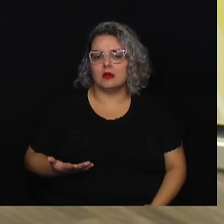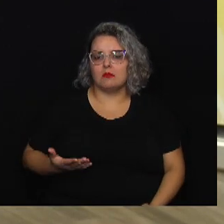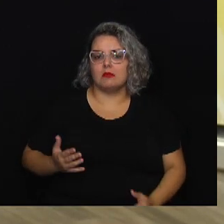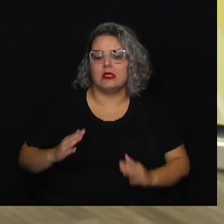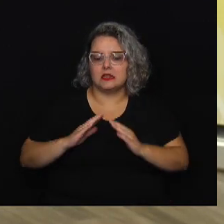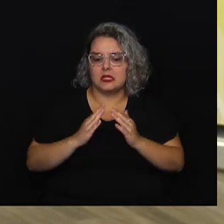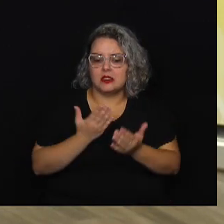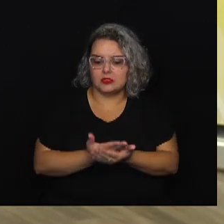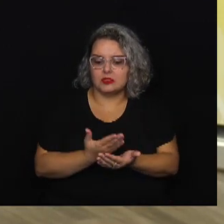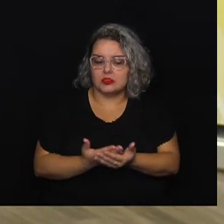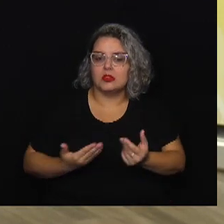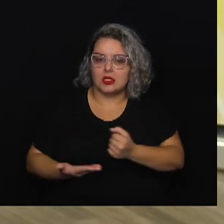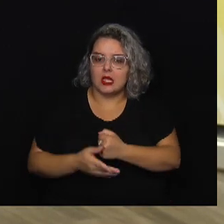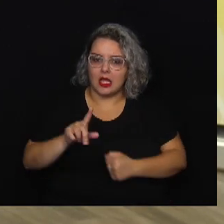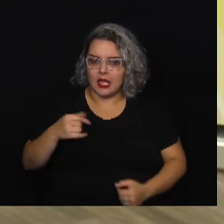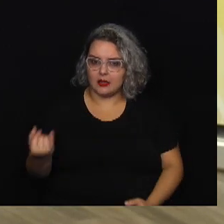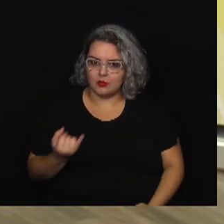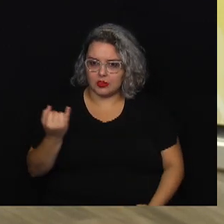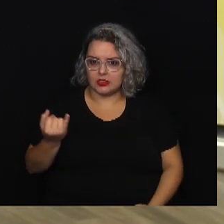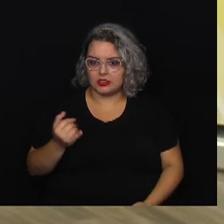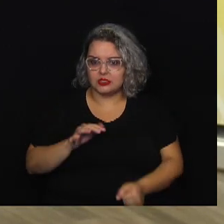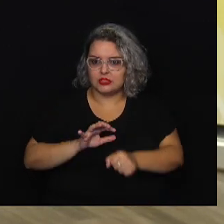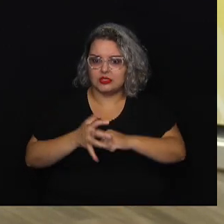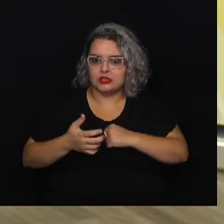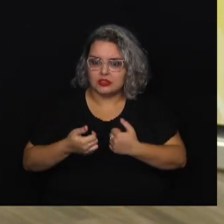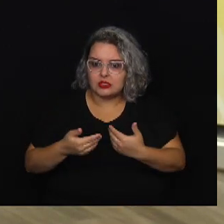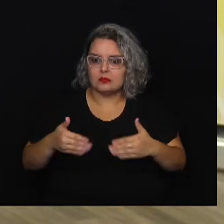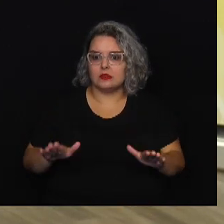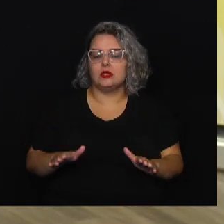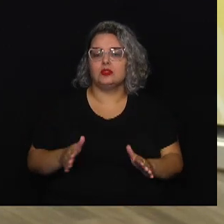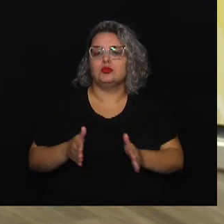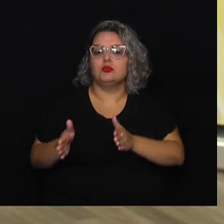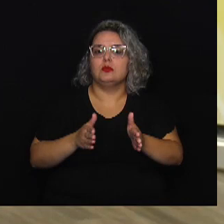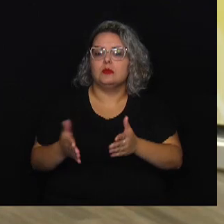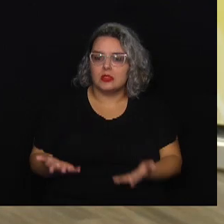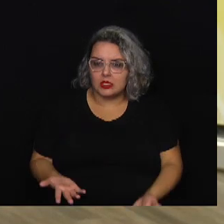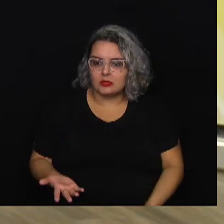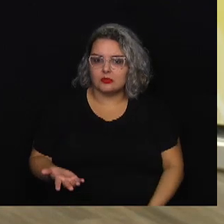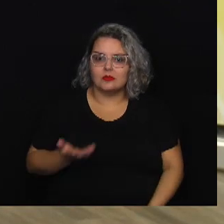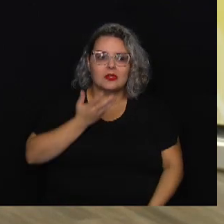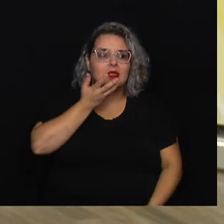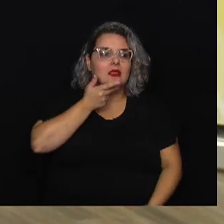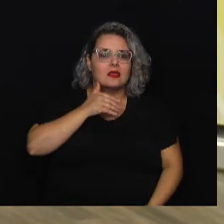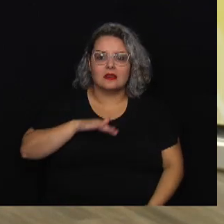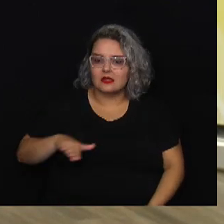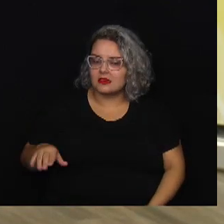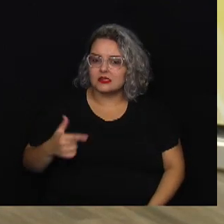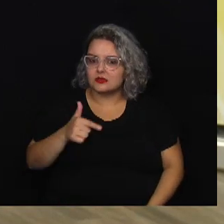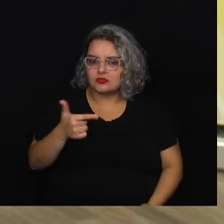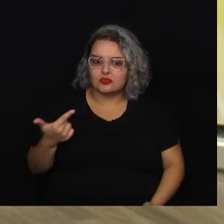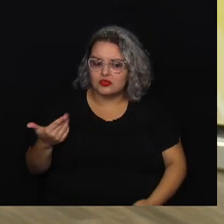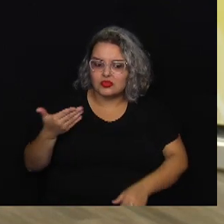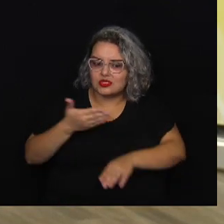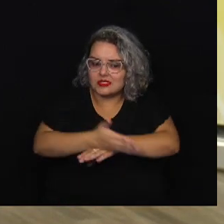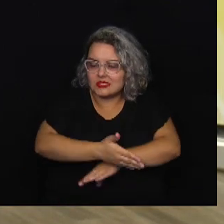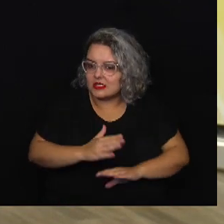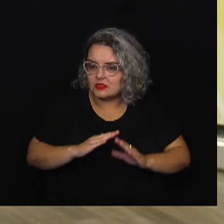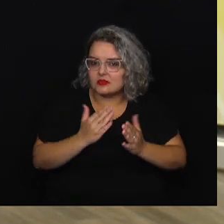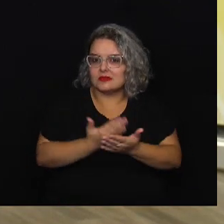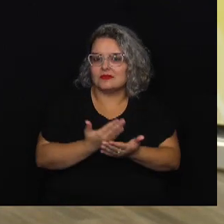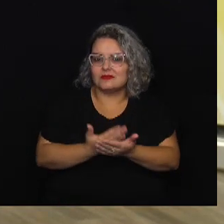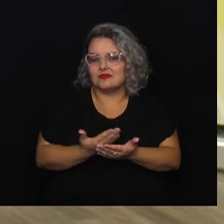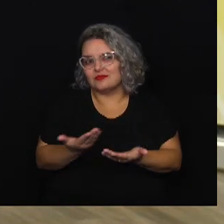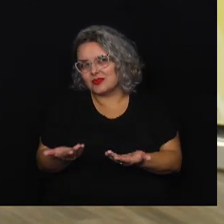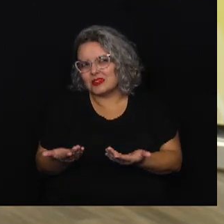é fundamental e a pandemia ela escancarou a partir do momento que a criança não tinha acesso à escola, ficou esse déficit